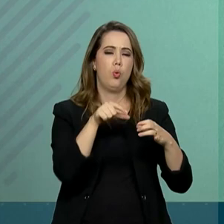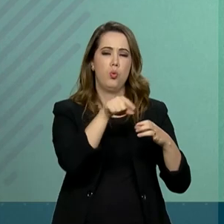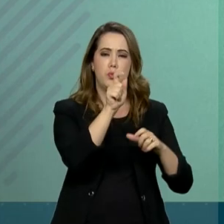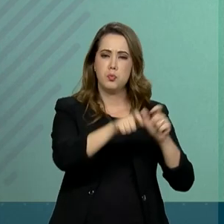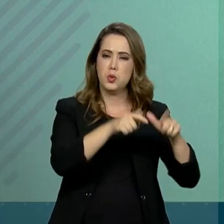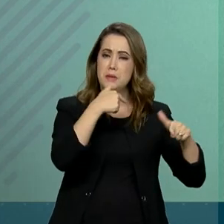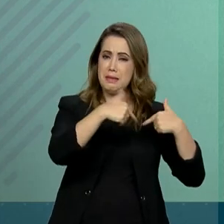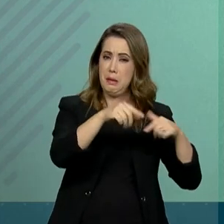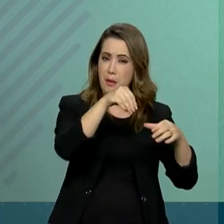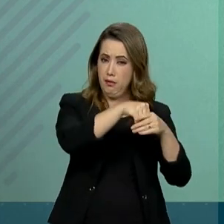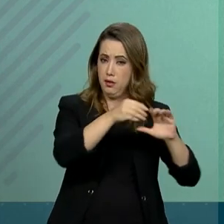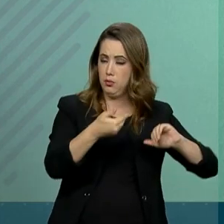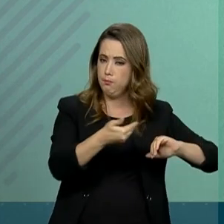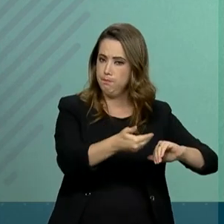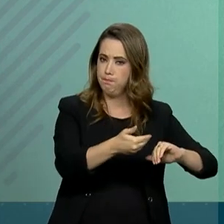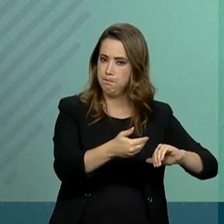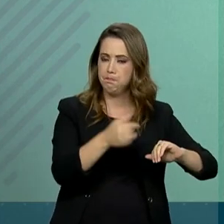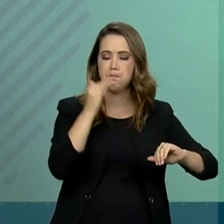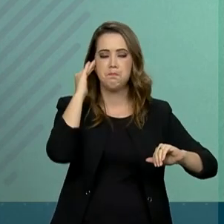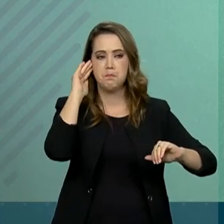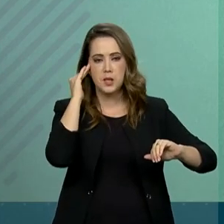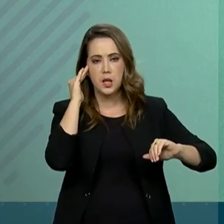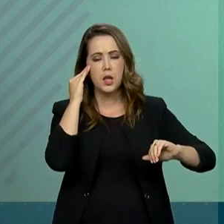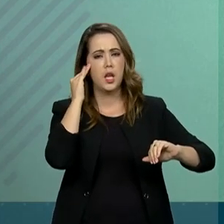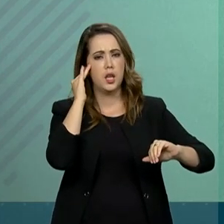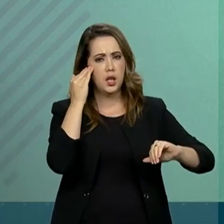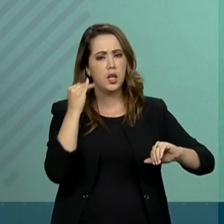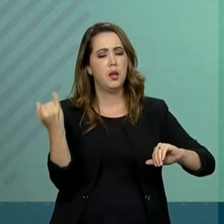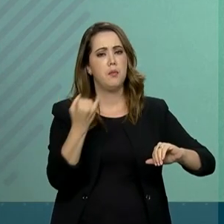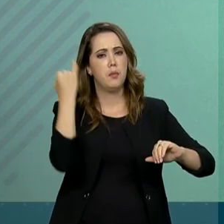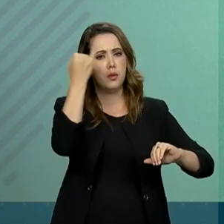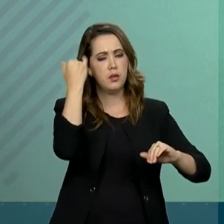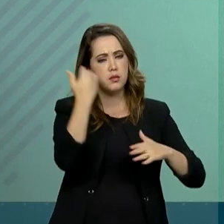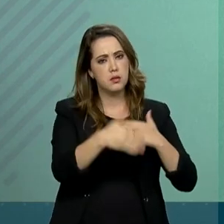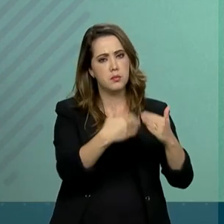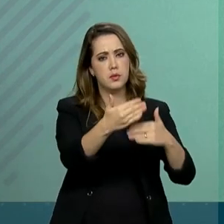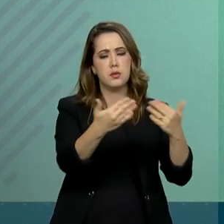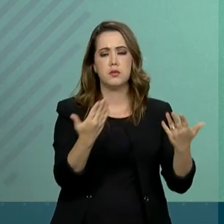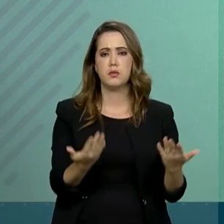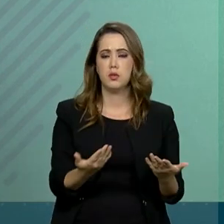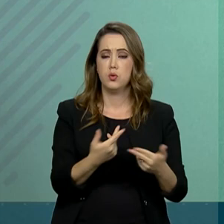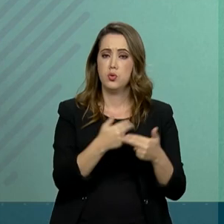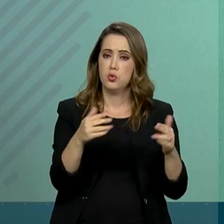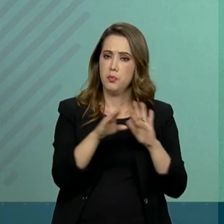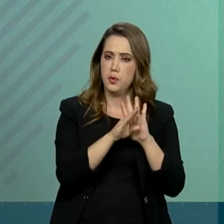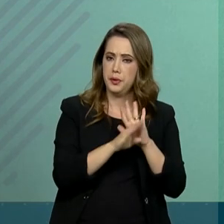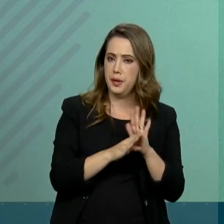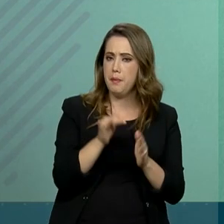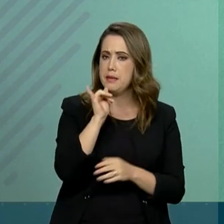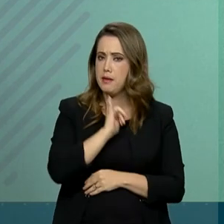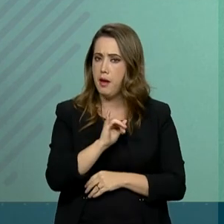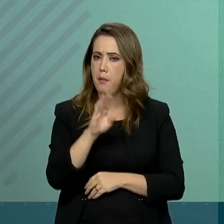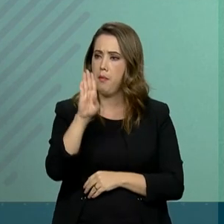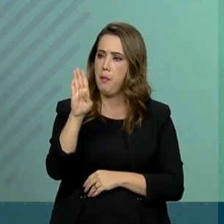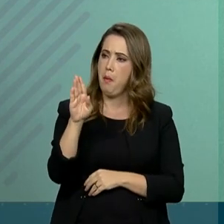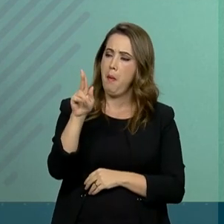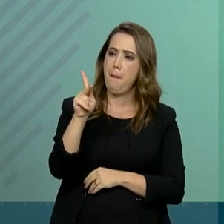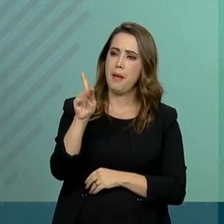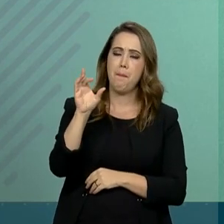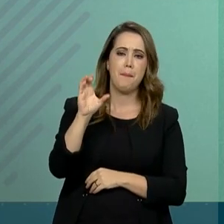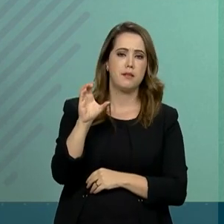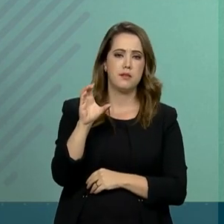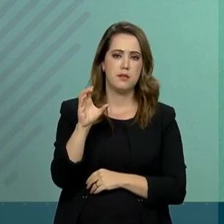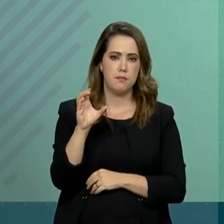aquecer sobre a necessidade da manutenção de benefícios tais como benefício de prestação continuada